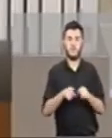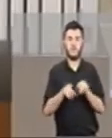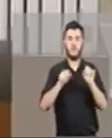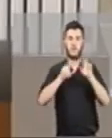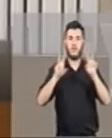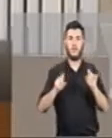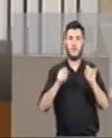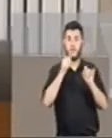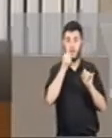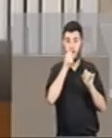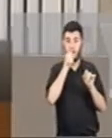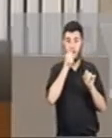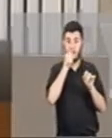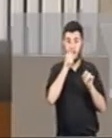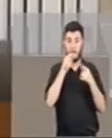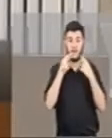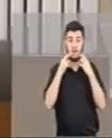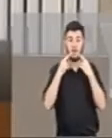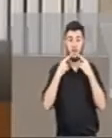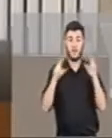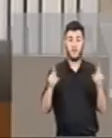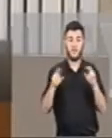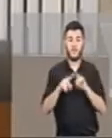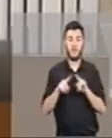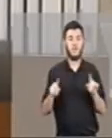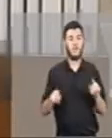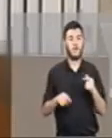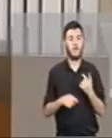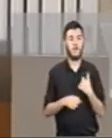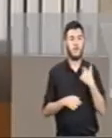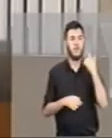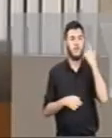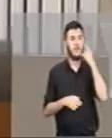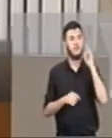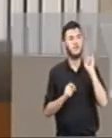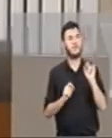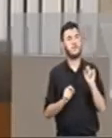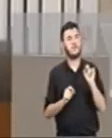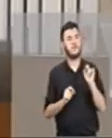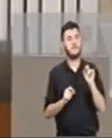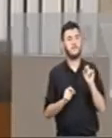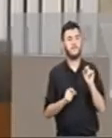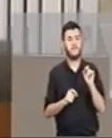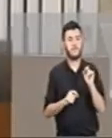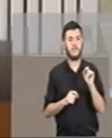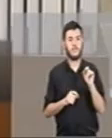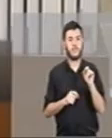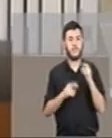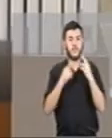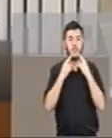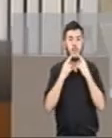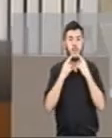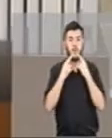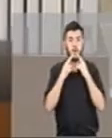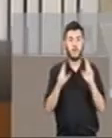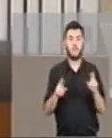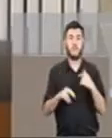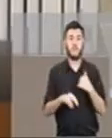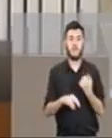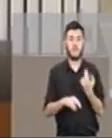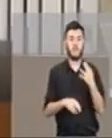reclamação, mas eu superaria isso e, nesse sentido, eu conheço da reclamação e vou